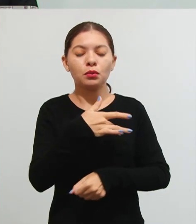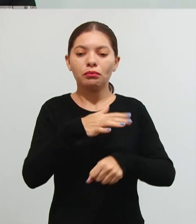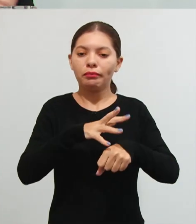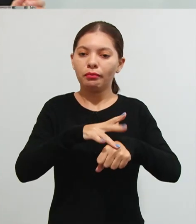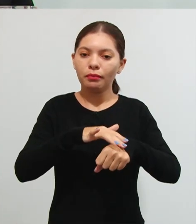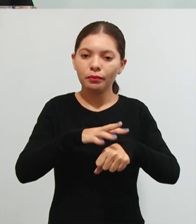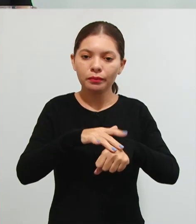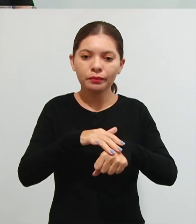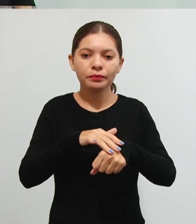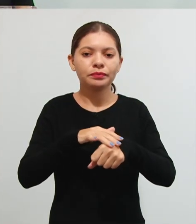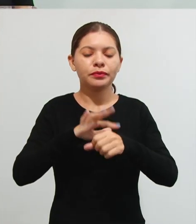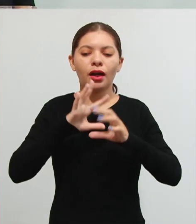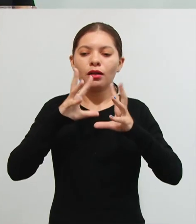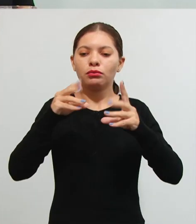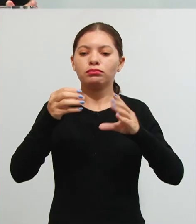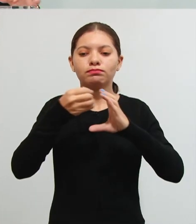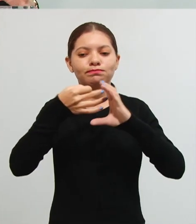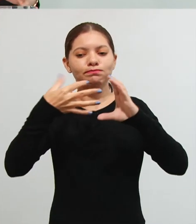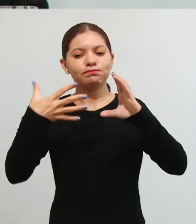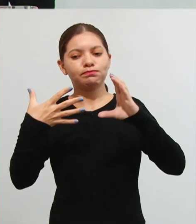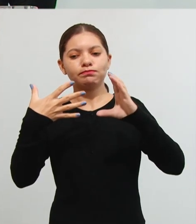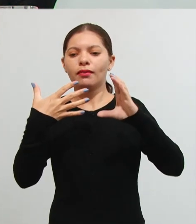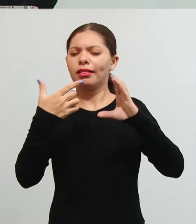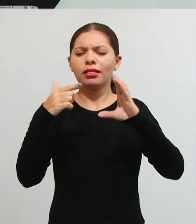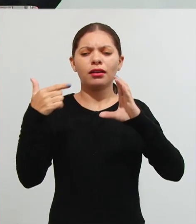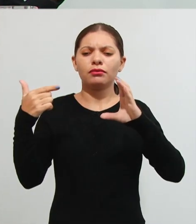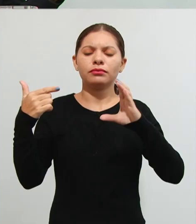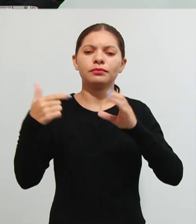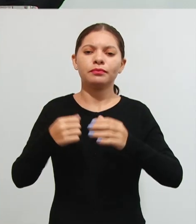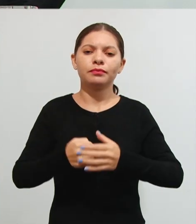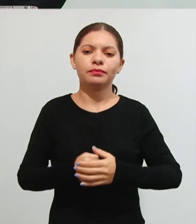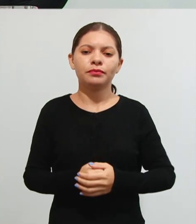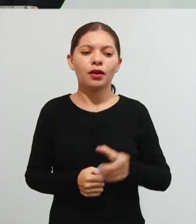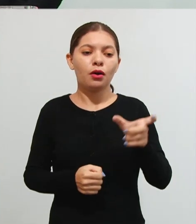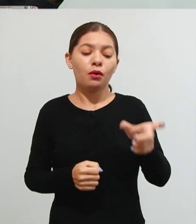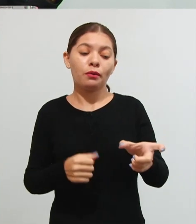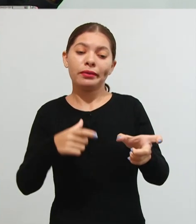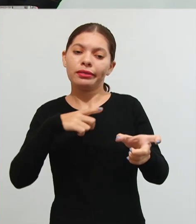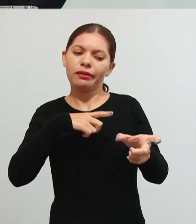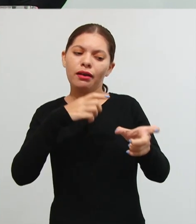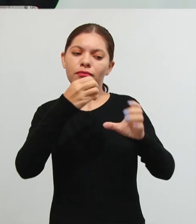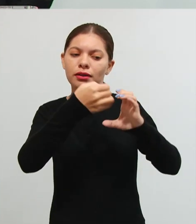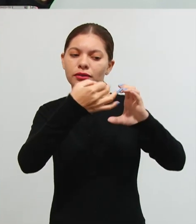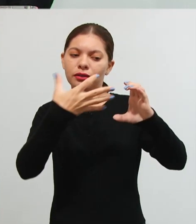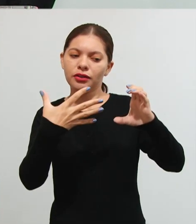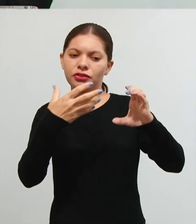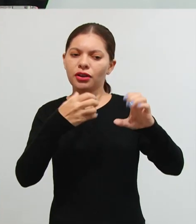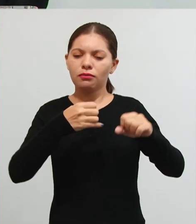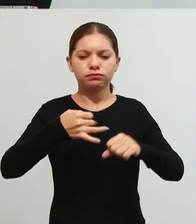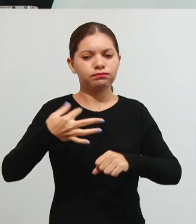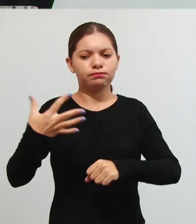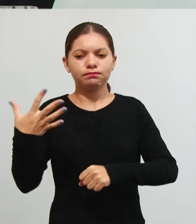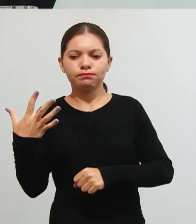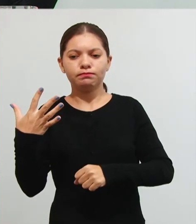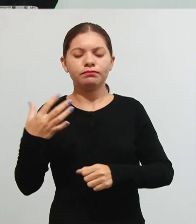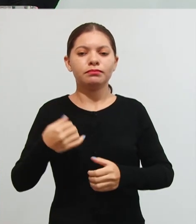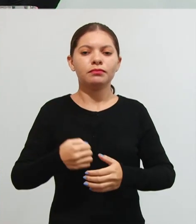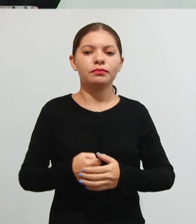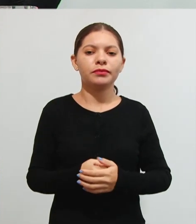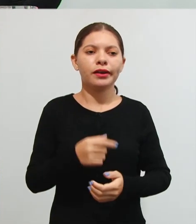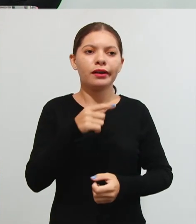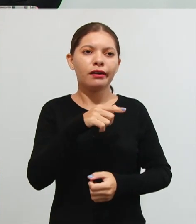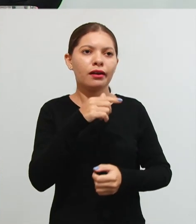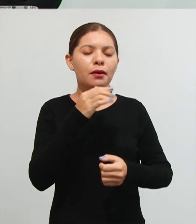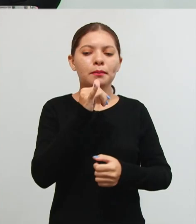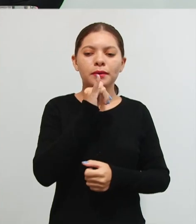todas essas características, né? Uma pessoa pode ter tantas características, uma pessoa pode ter um problema